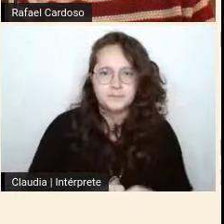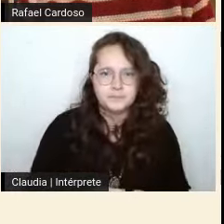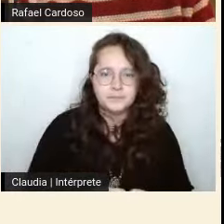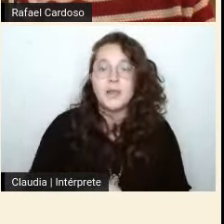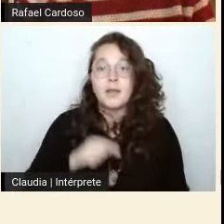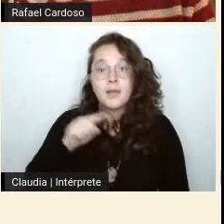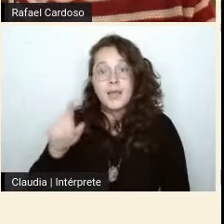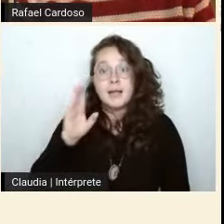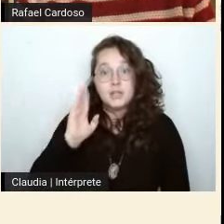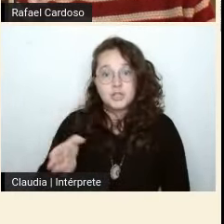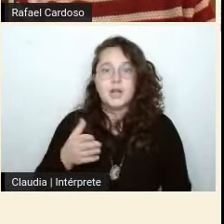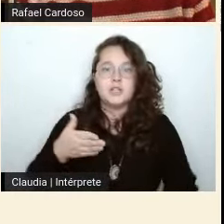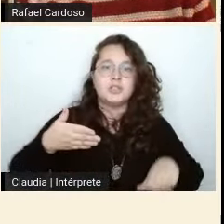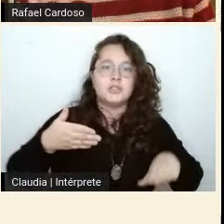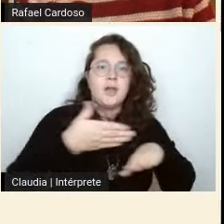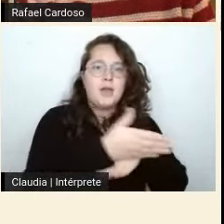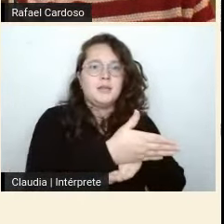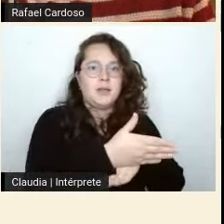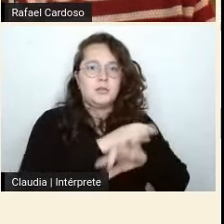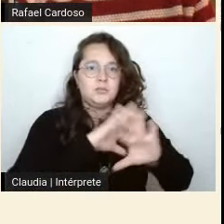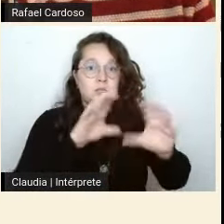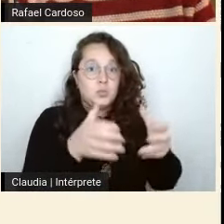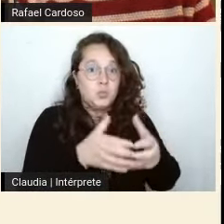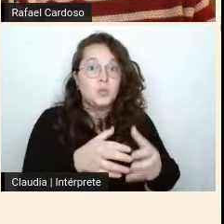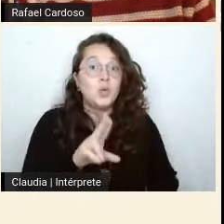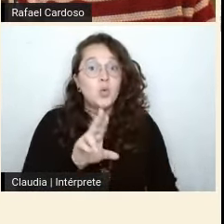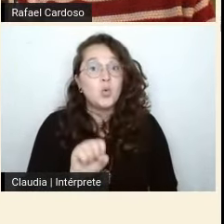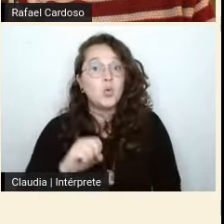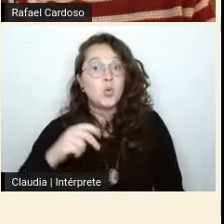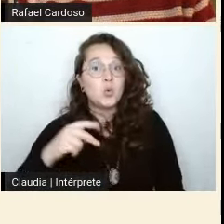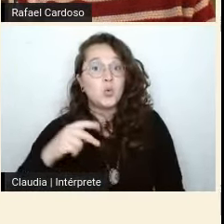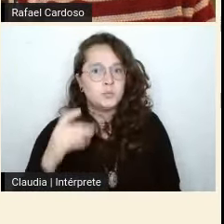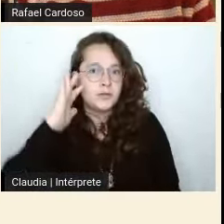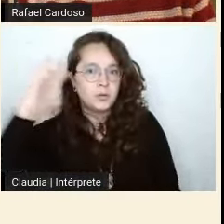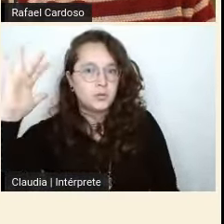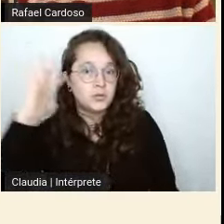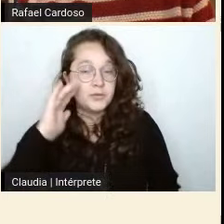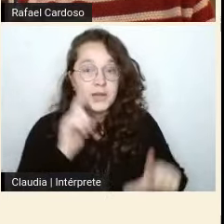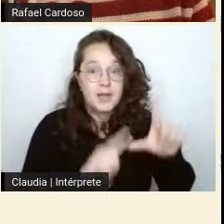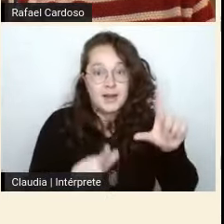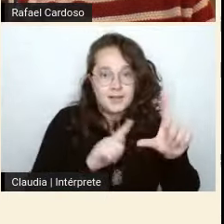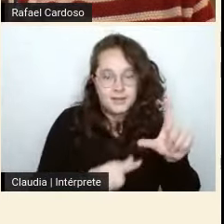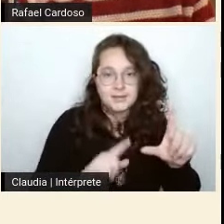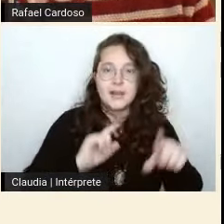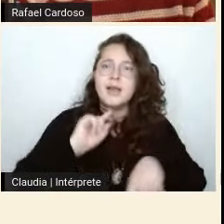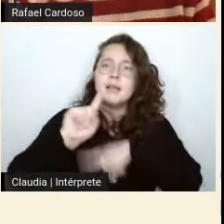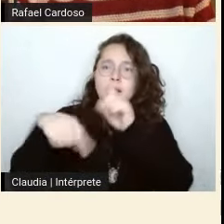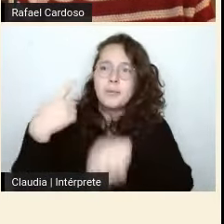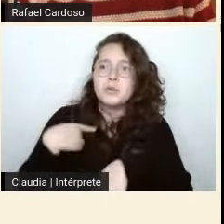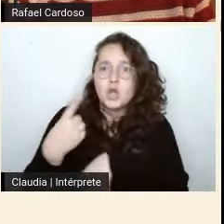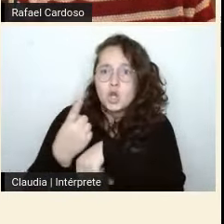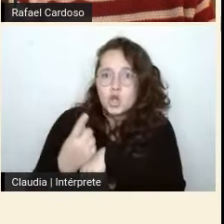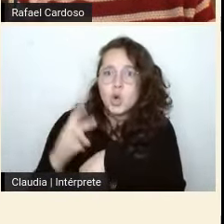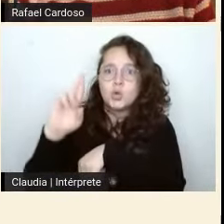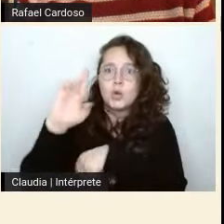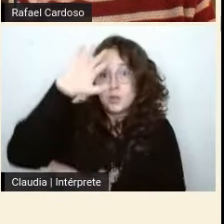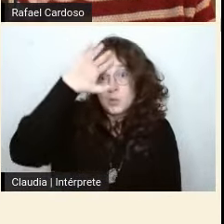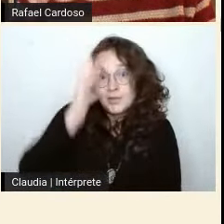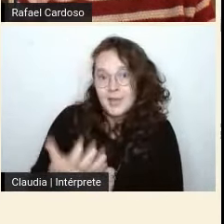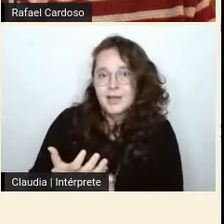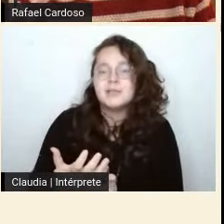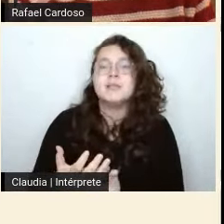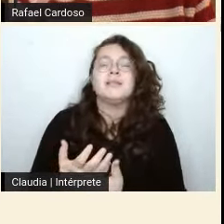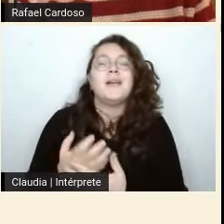Filosofia, Letras e Ciências Humanas da USP, onde defendeu sua tese de doutorado em Ciência Política em